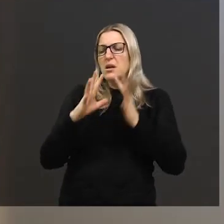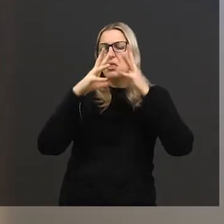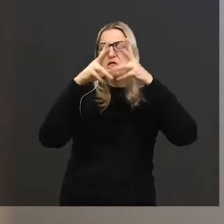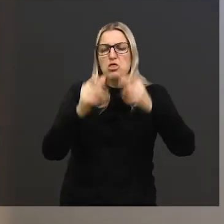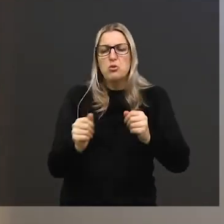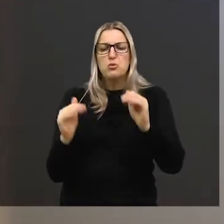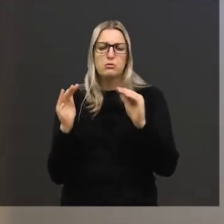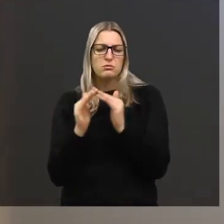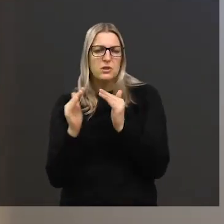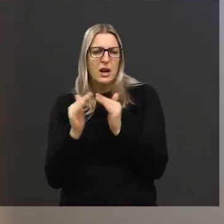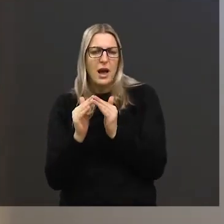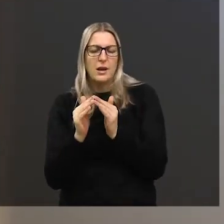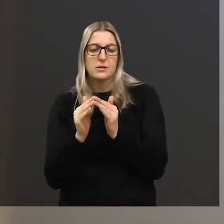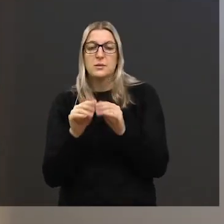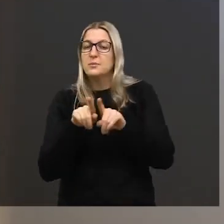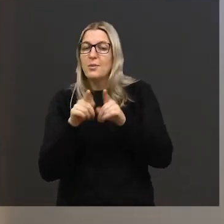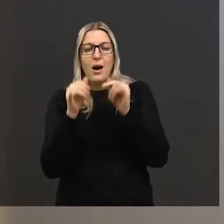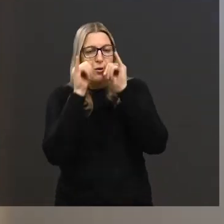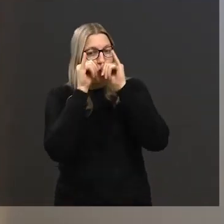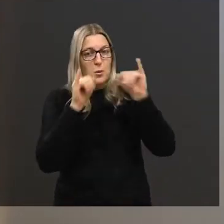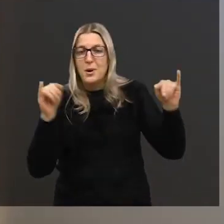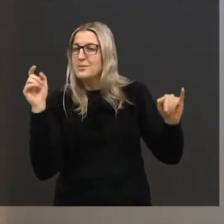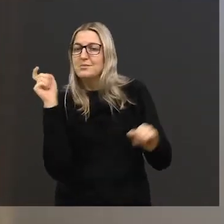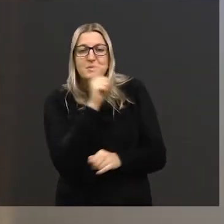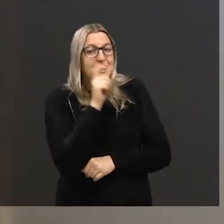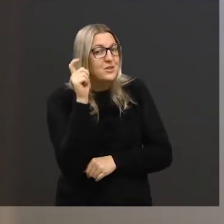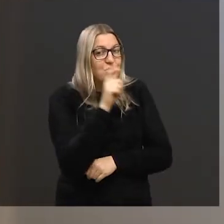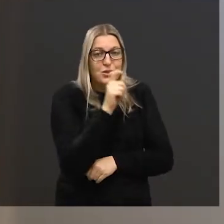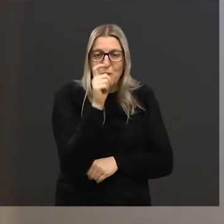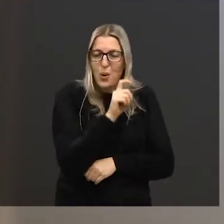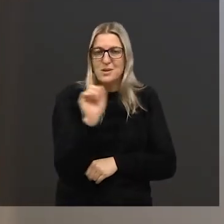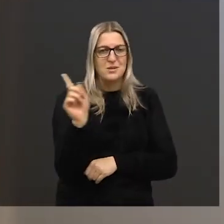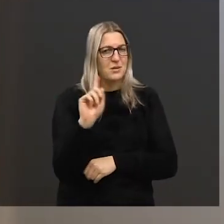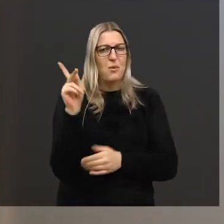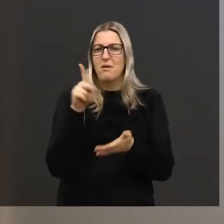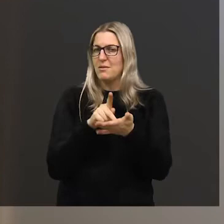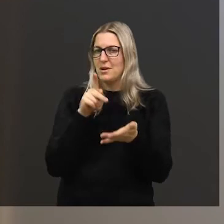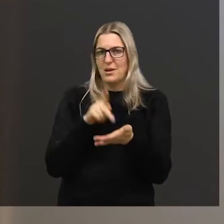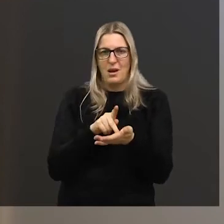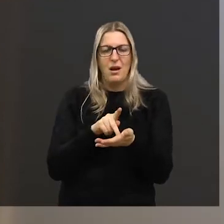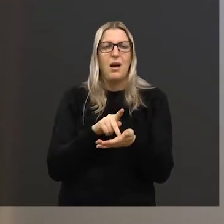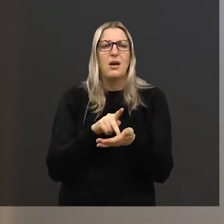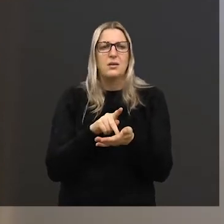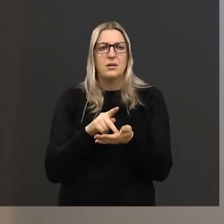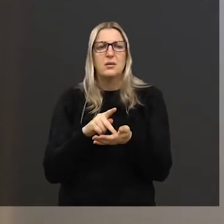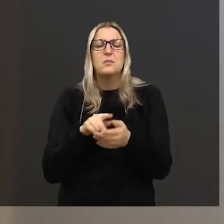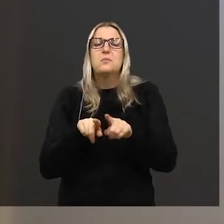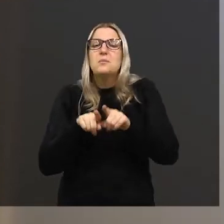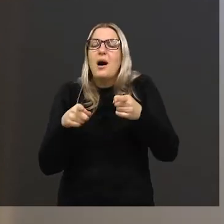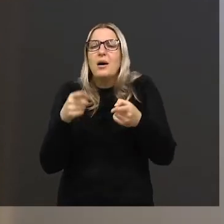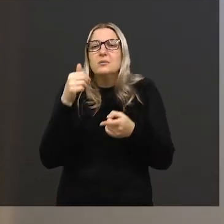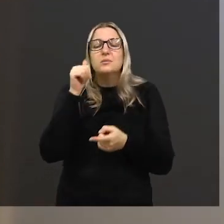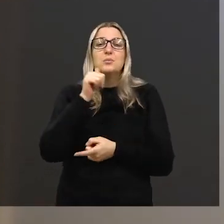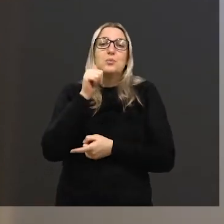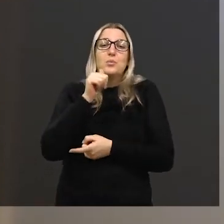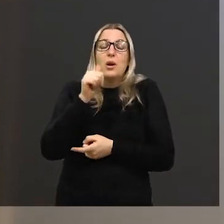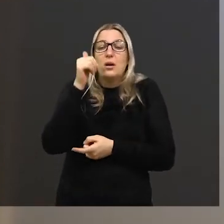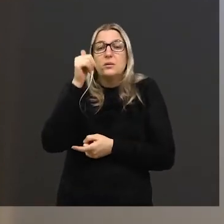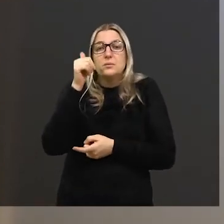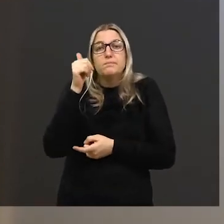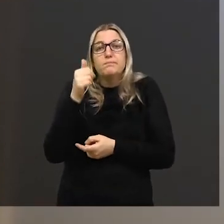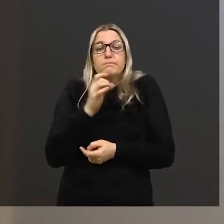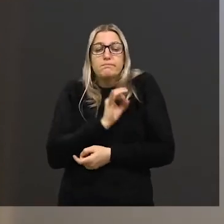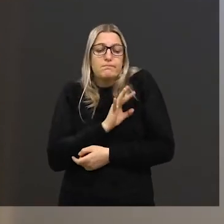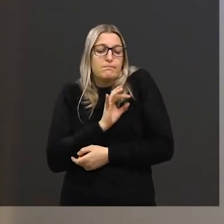teus bens. E essas são informações mentirosas, inverídicas, isso não é verdadeiro, mas muitas mulheres